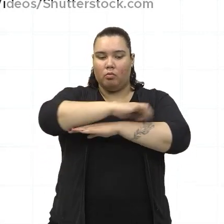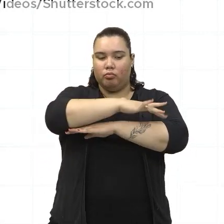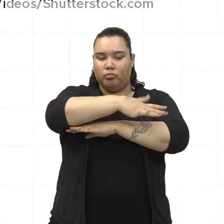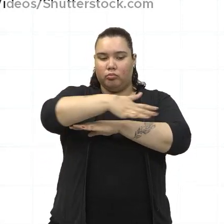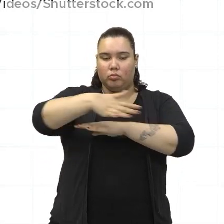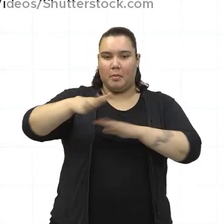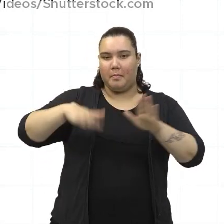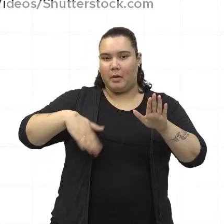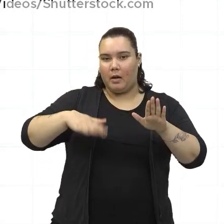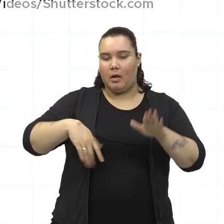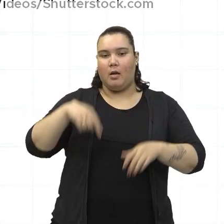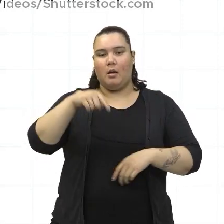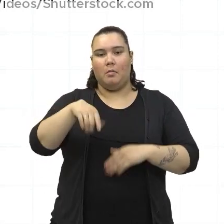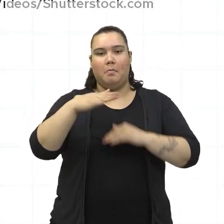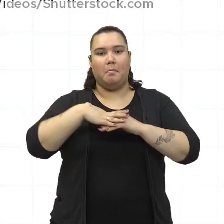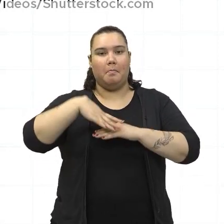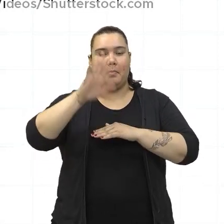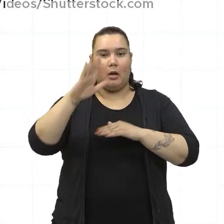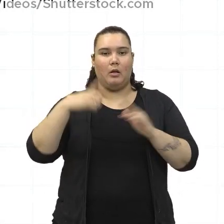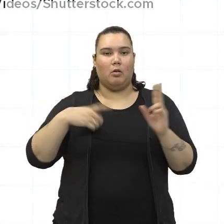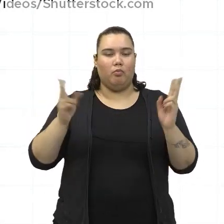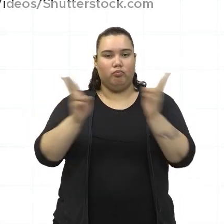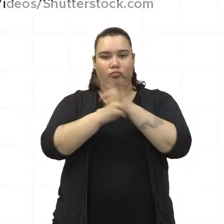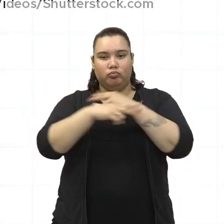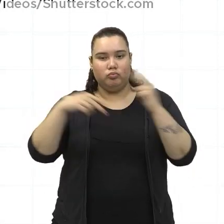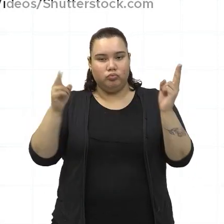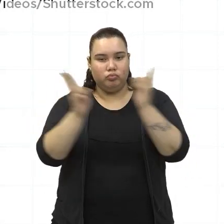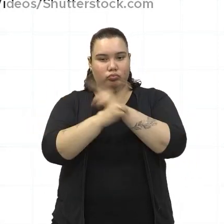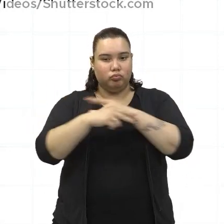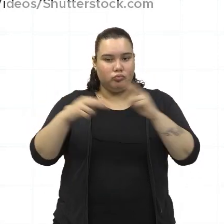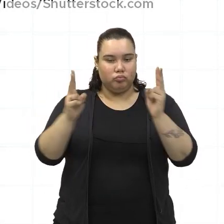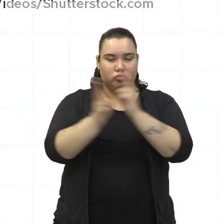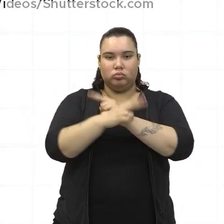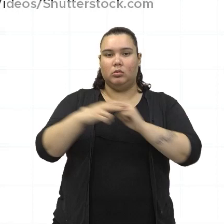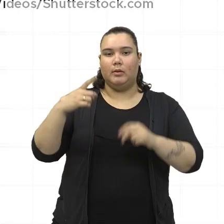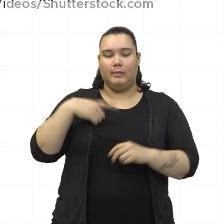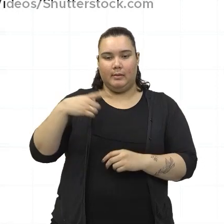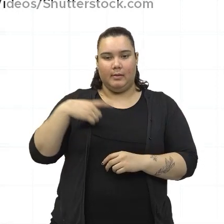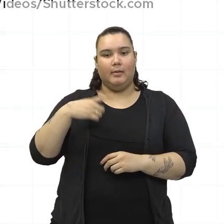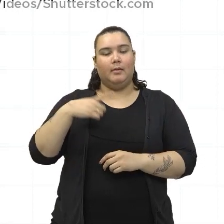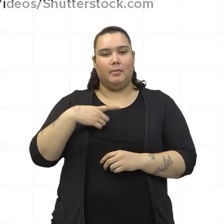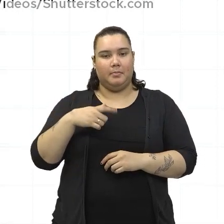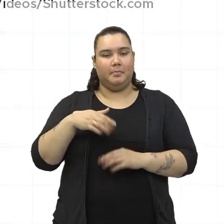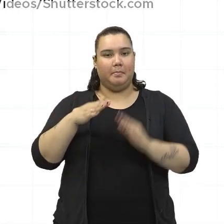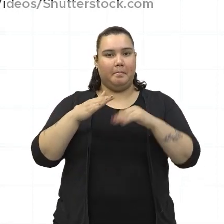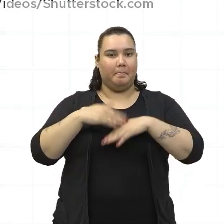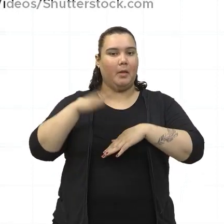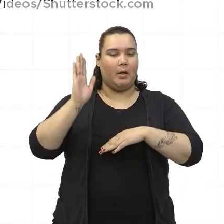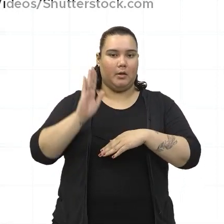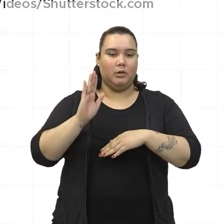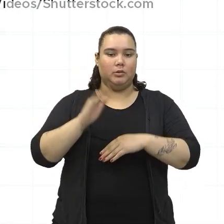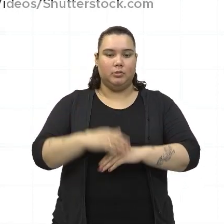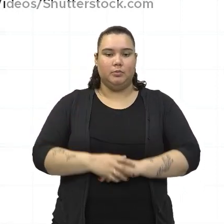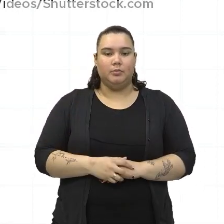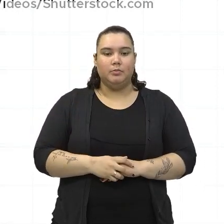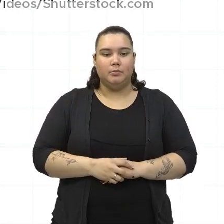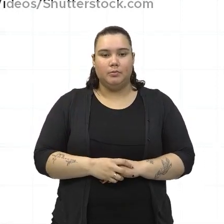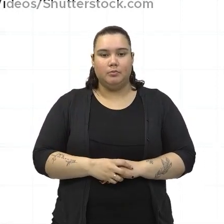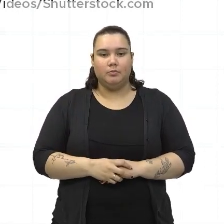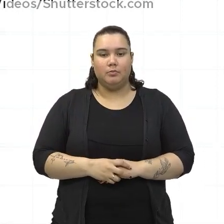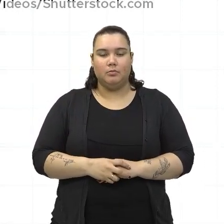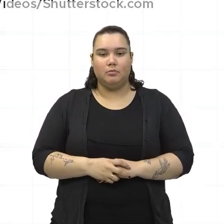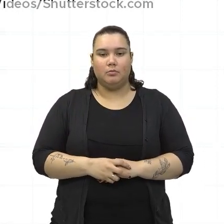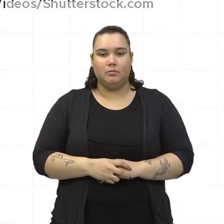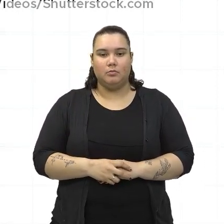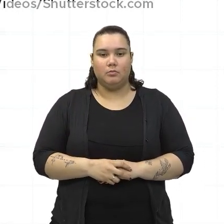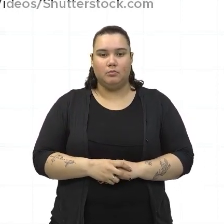provavelmente é uma área que tem uma grande movimentação, né, dos ventos, é uma área que é bastante ventilado. Então, olha